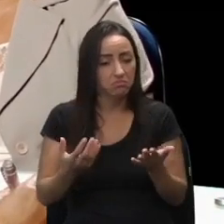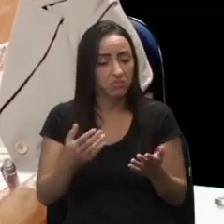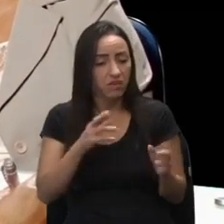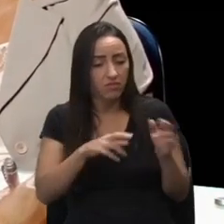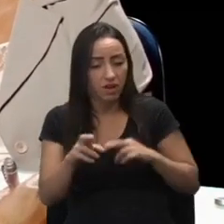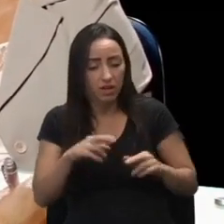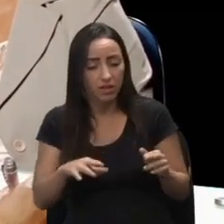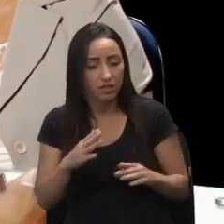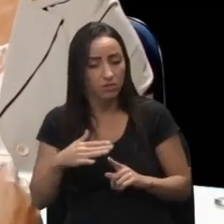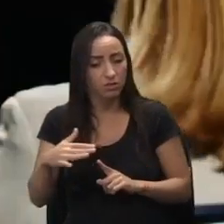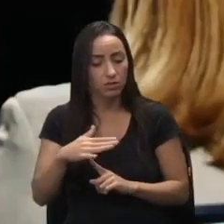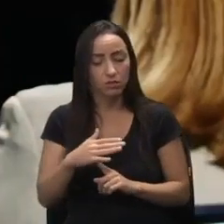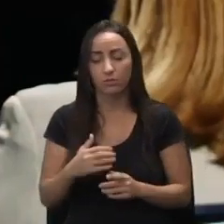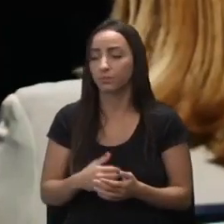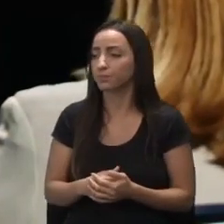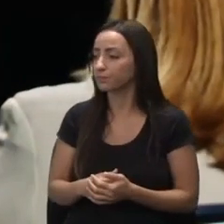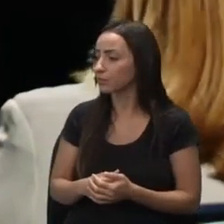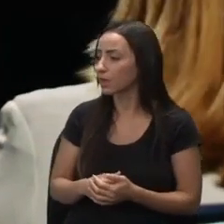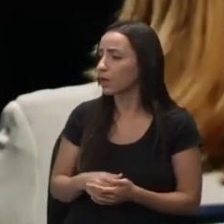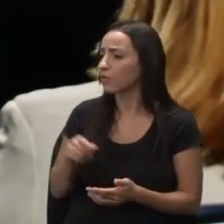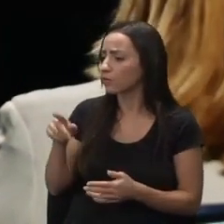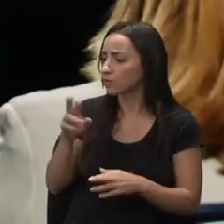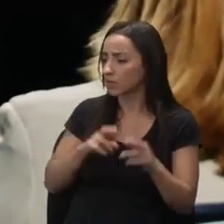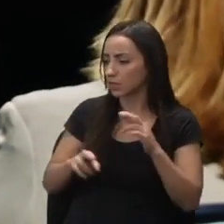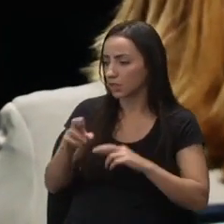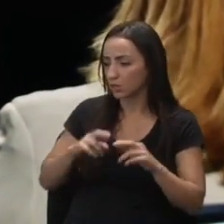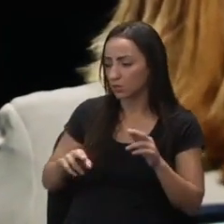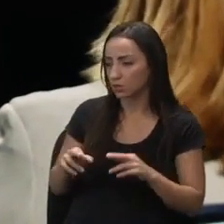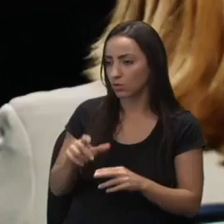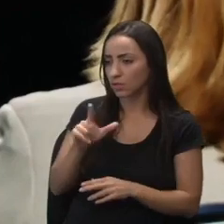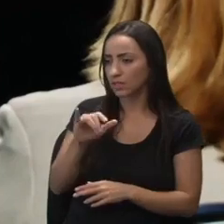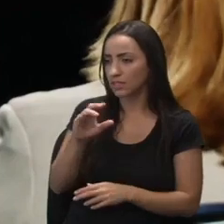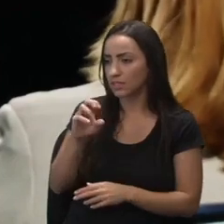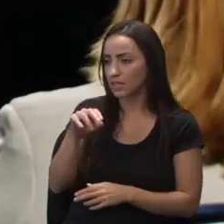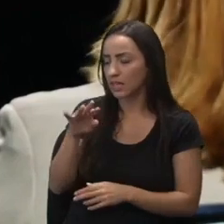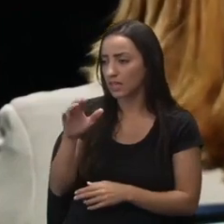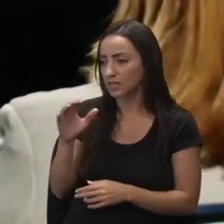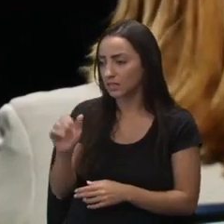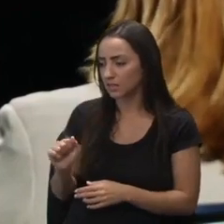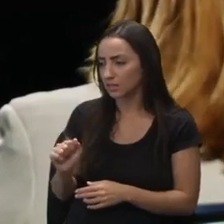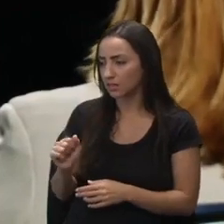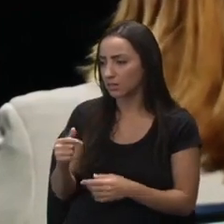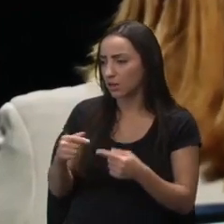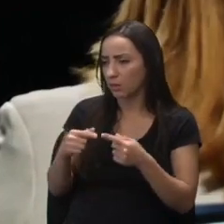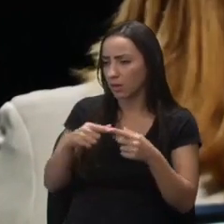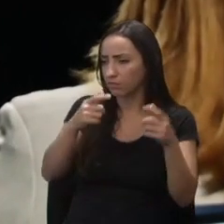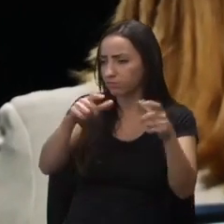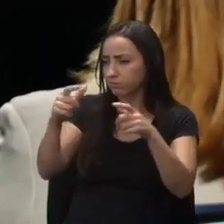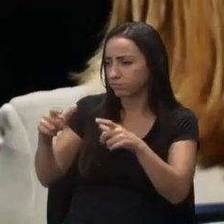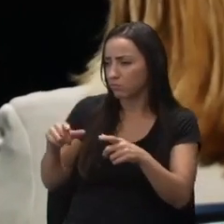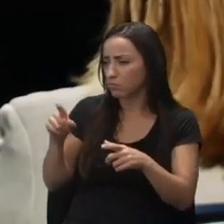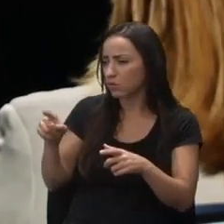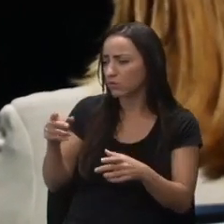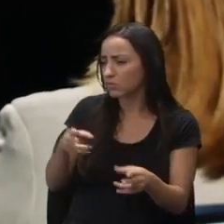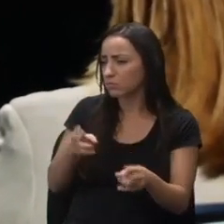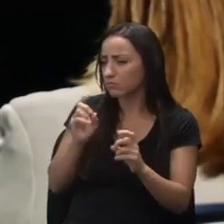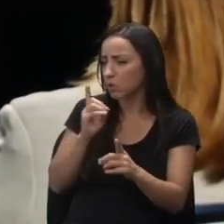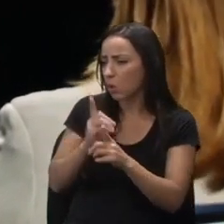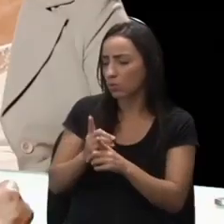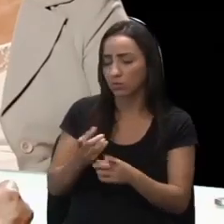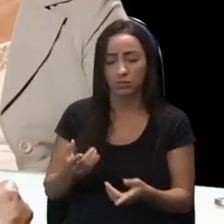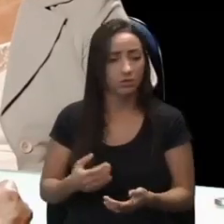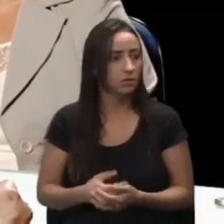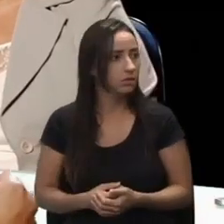avaliar um pouquinho essa situação. Você analisou as licenças segundo as características demográficas e profissionais. O que que você constatou no seu